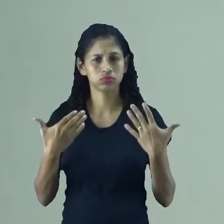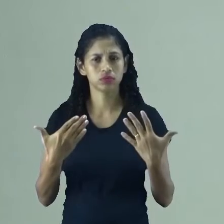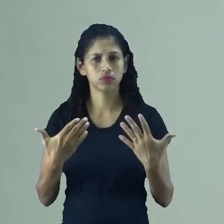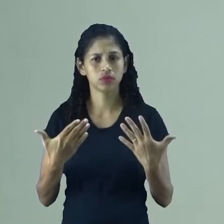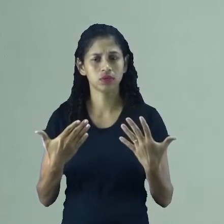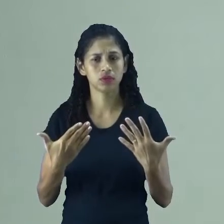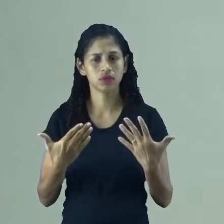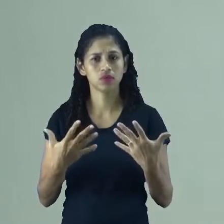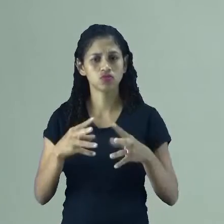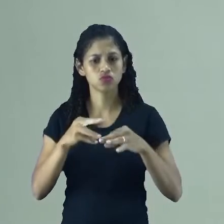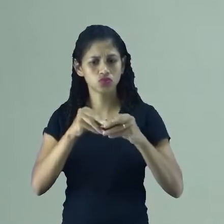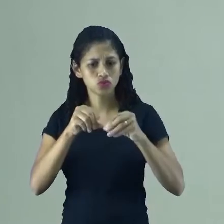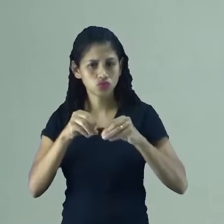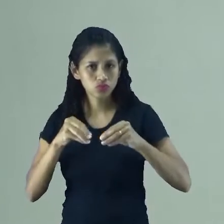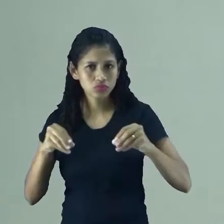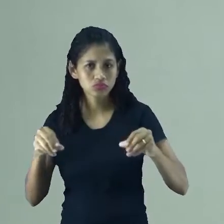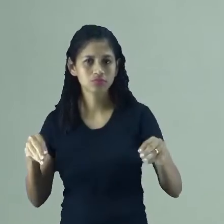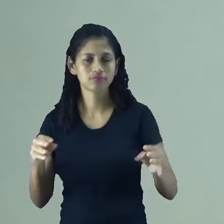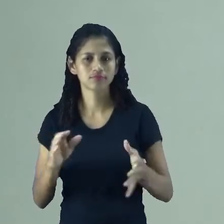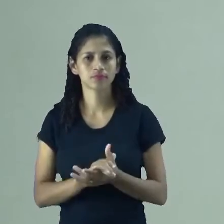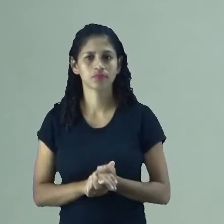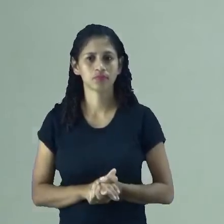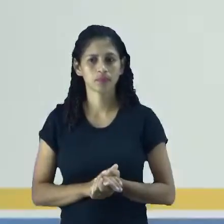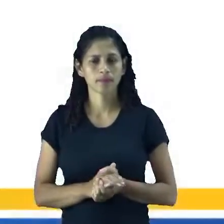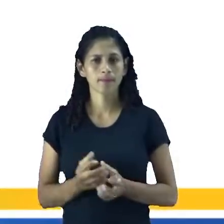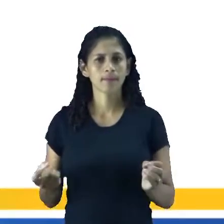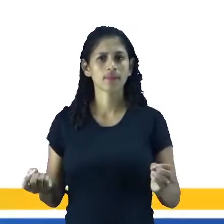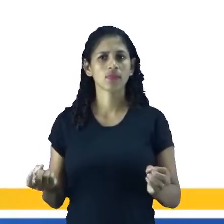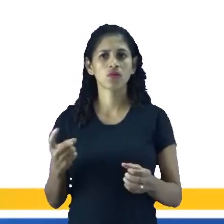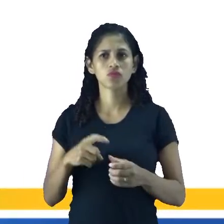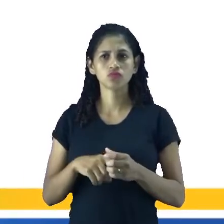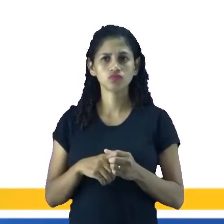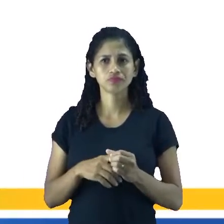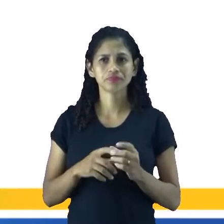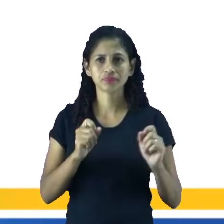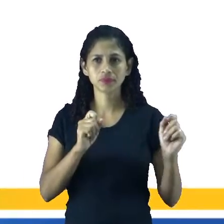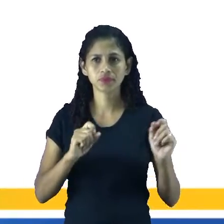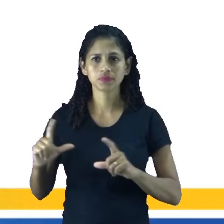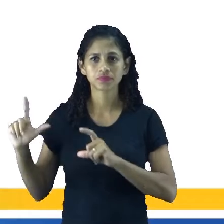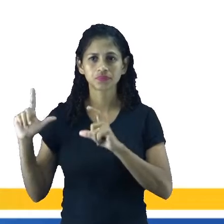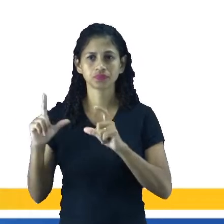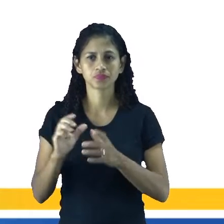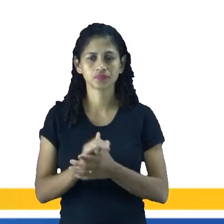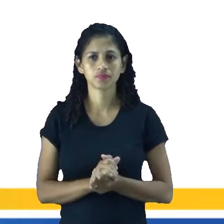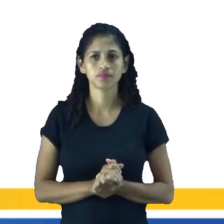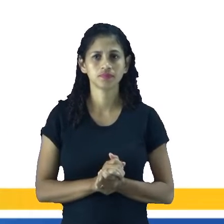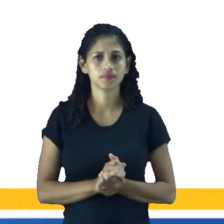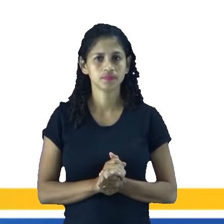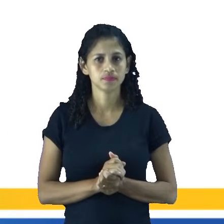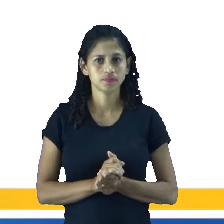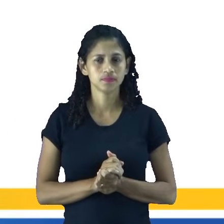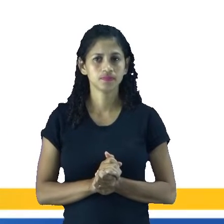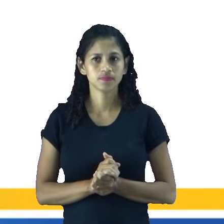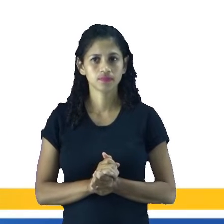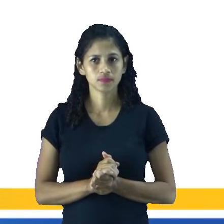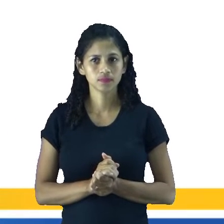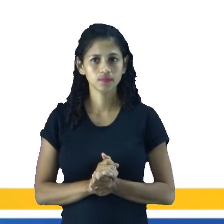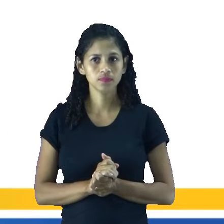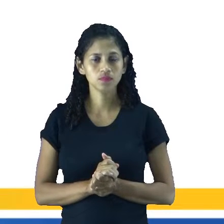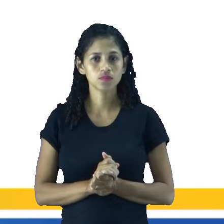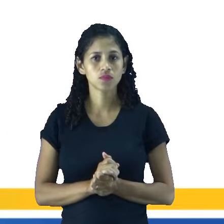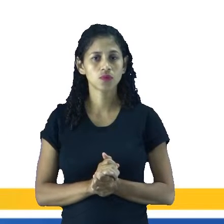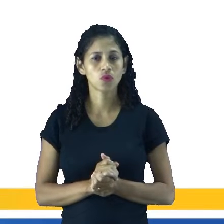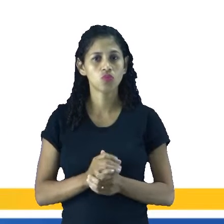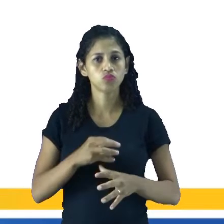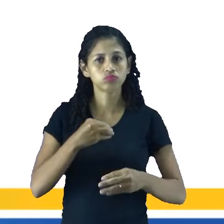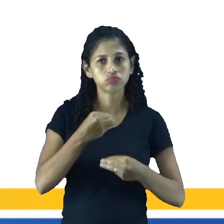solubilidade de determinado elemento. E aí, voltando para a tela, a gente observa que ele traz também para vocês que em uma